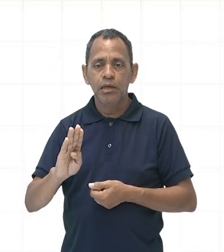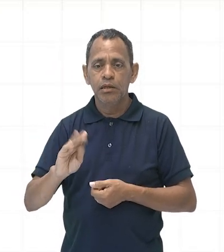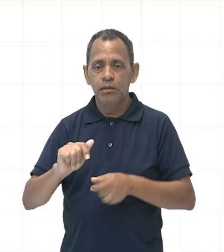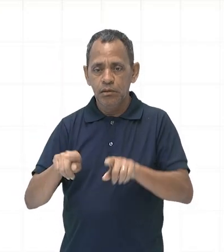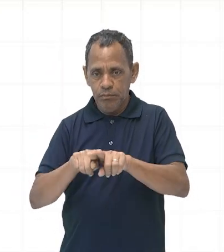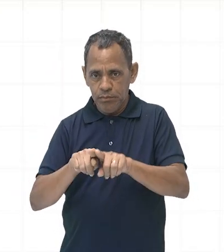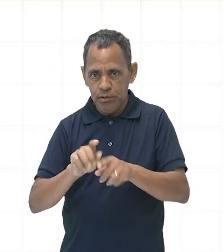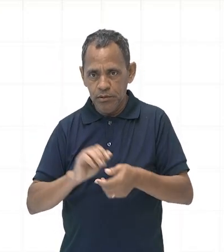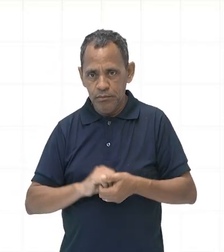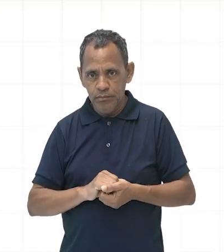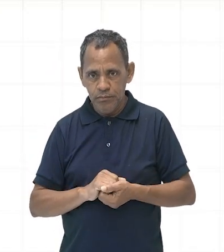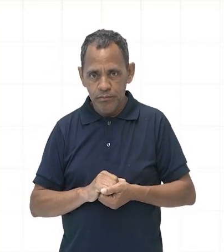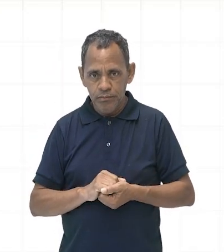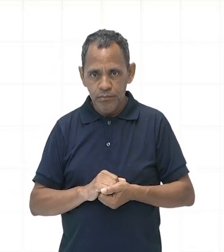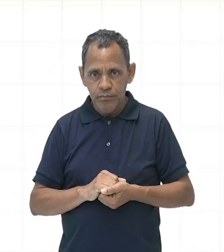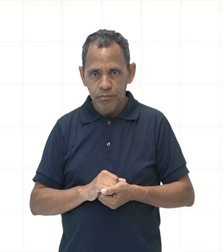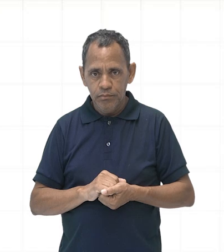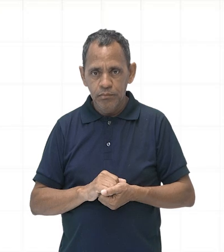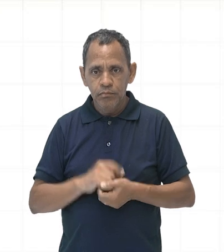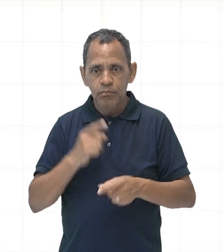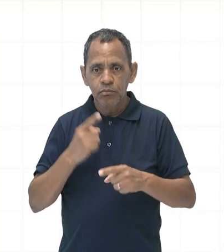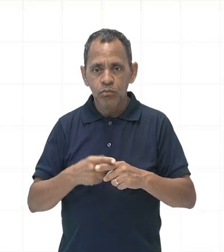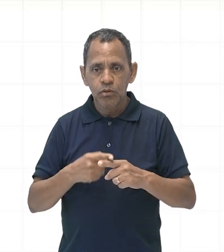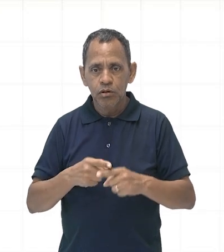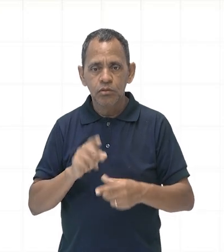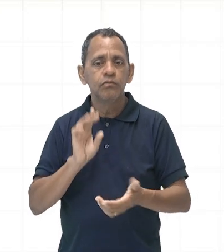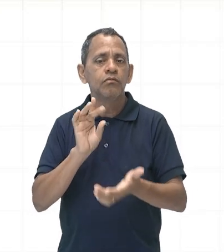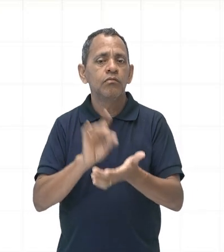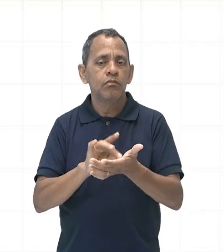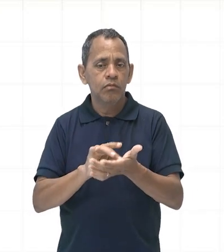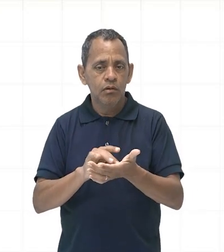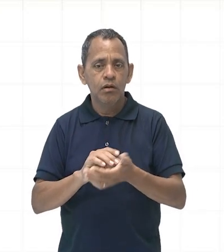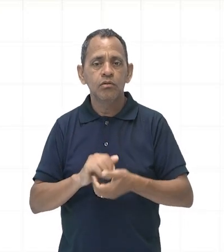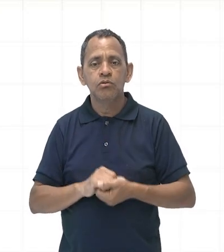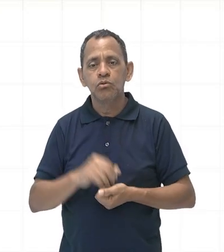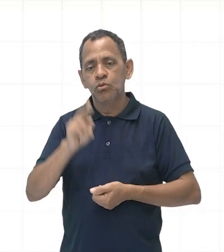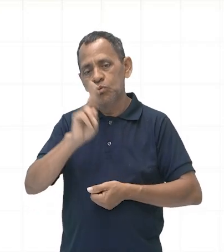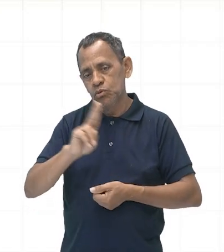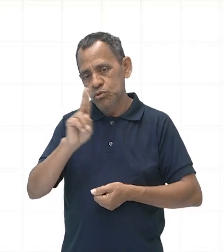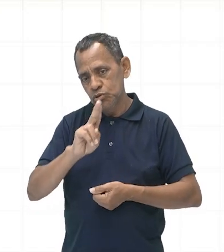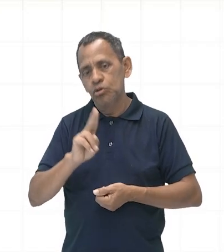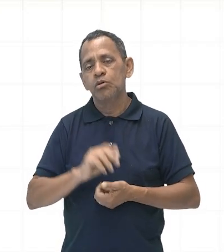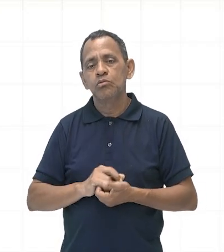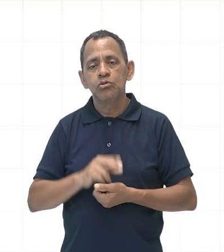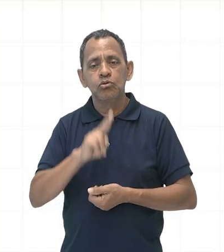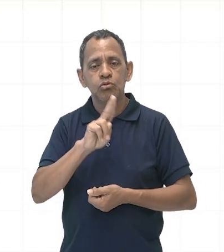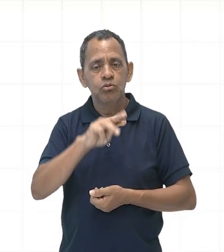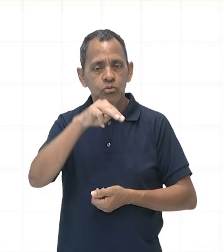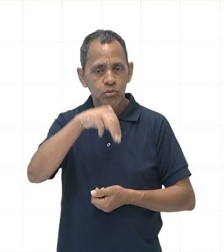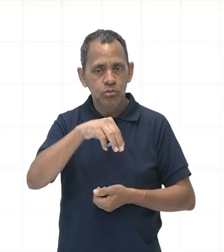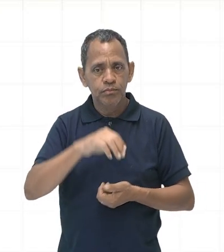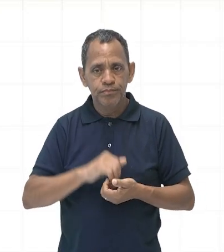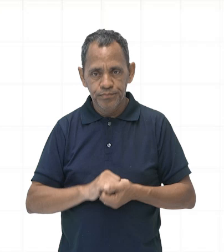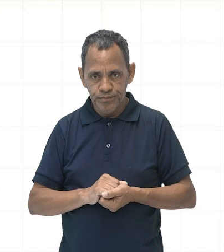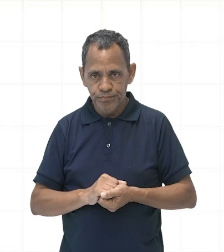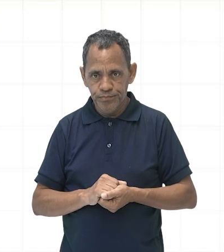né? Porque é mais apropriado utilizar esta unidade de medida. Tá